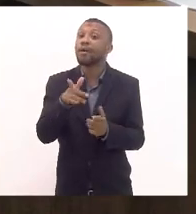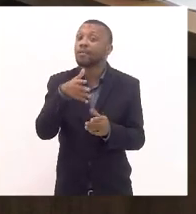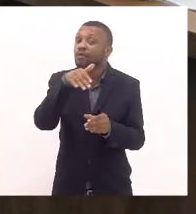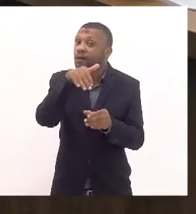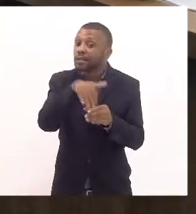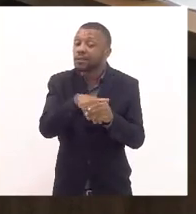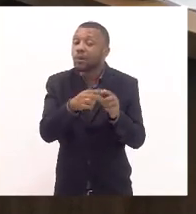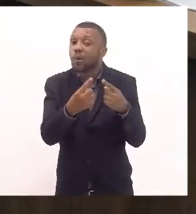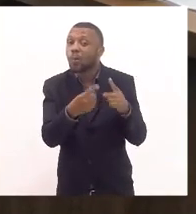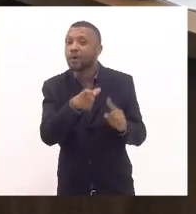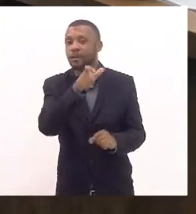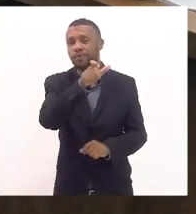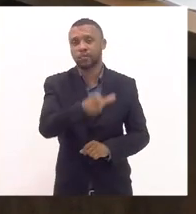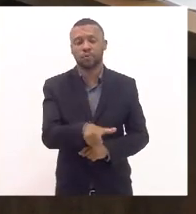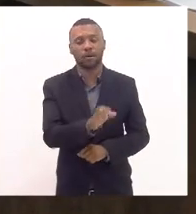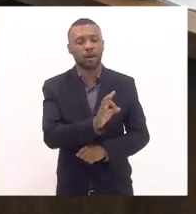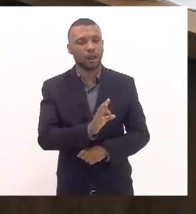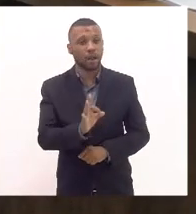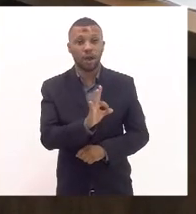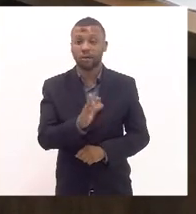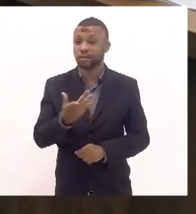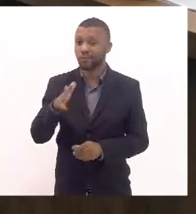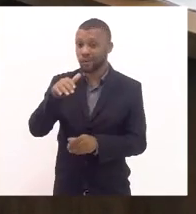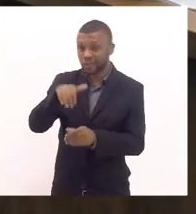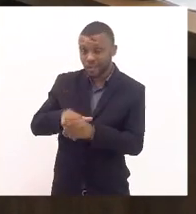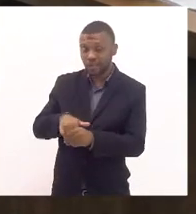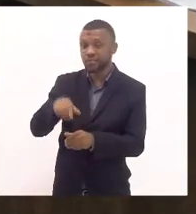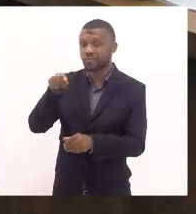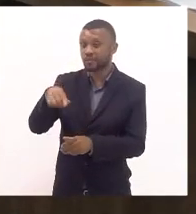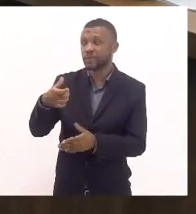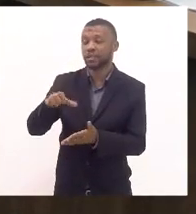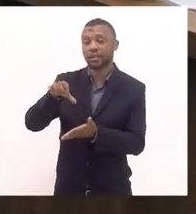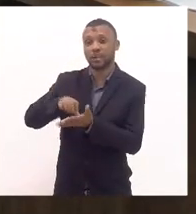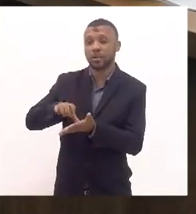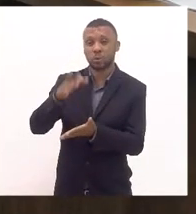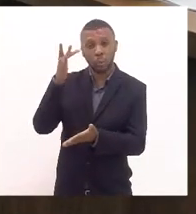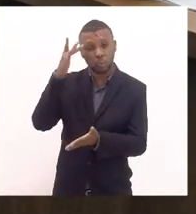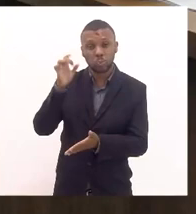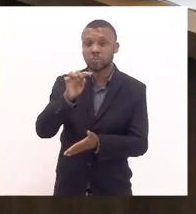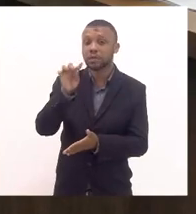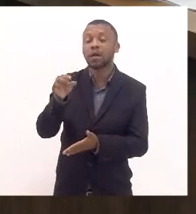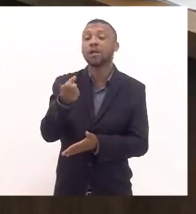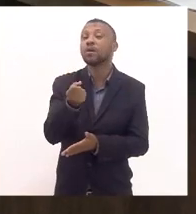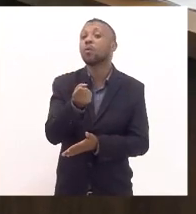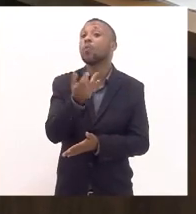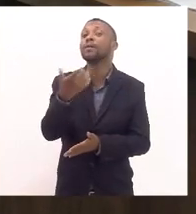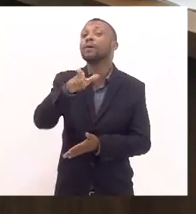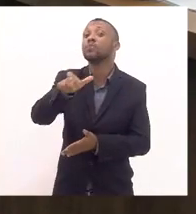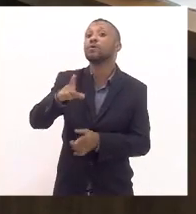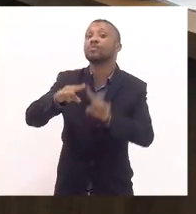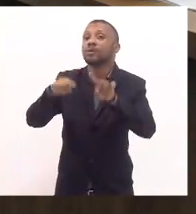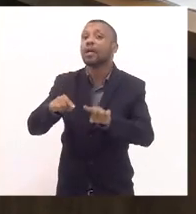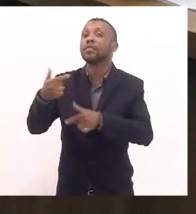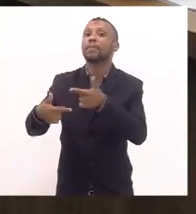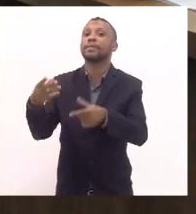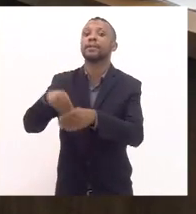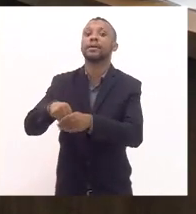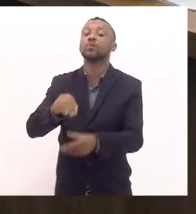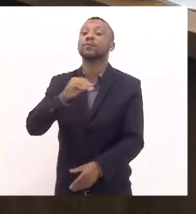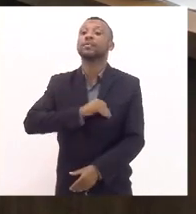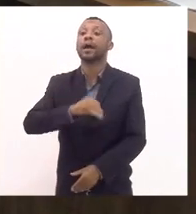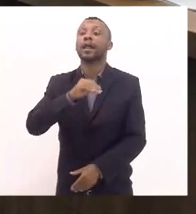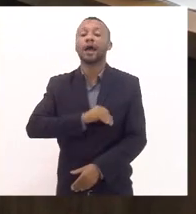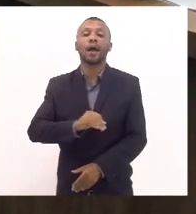do Dr Murilo Tô voltando nessa gência que eu não sei quantas pessoas tem lá dentro qual é o salário